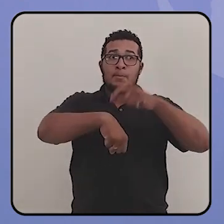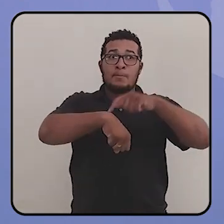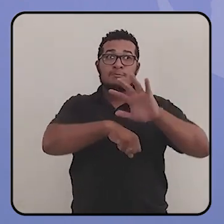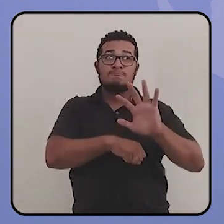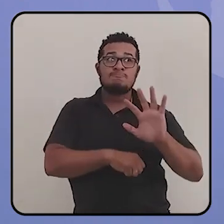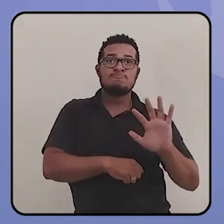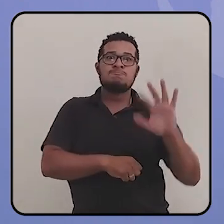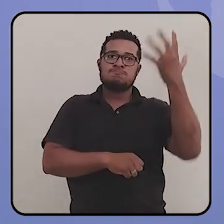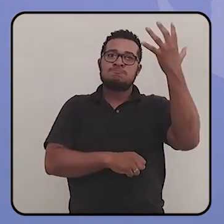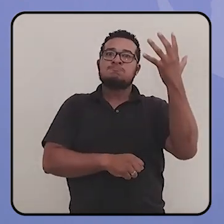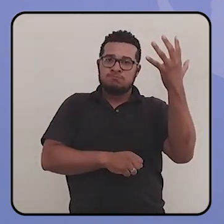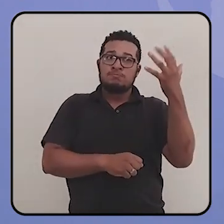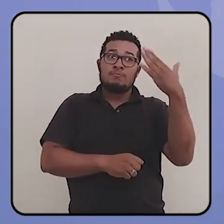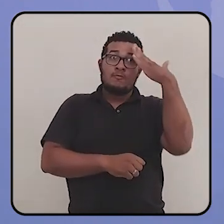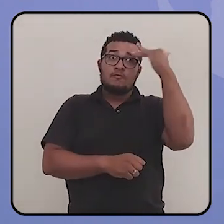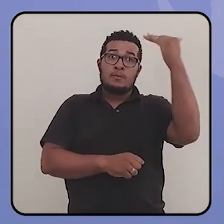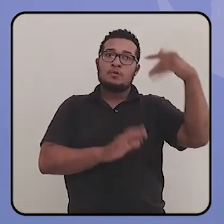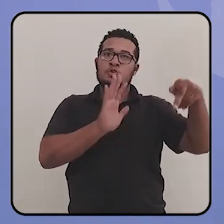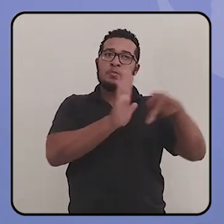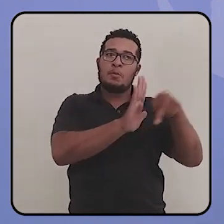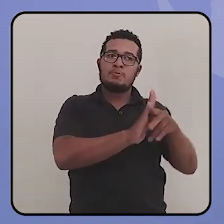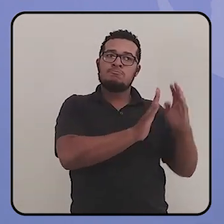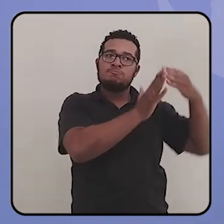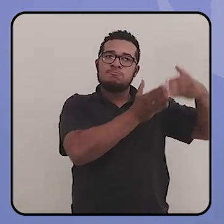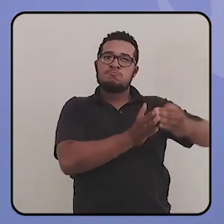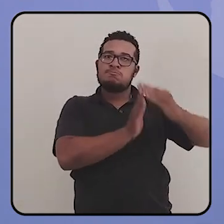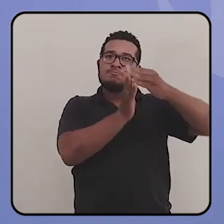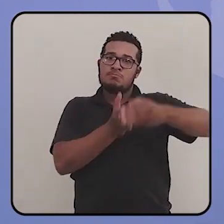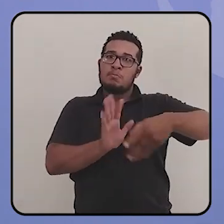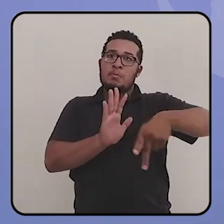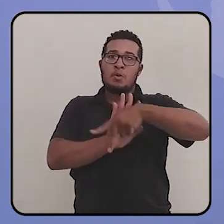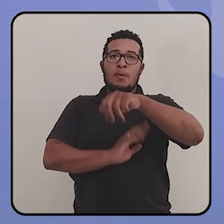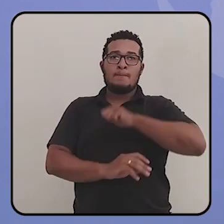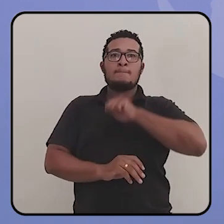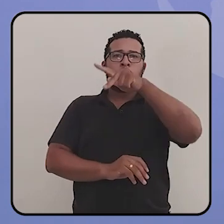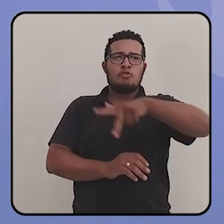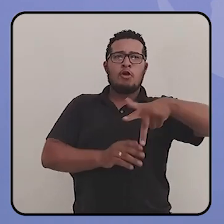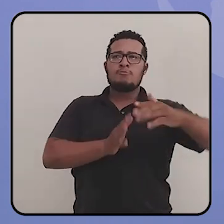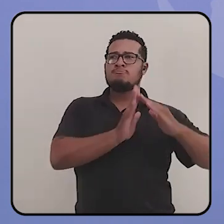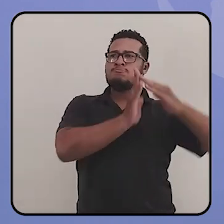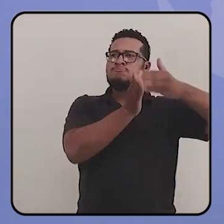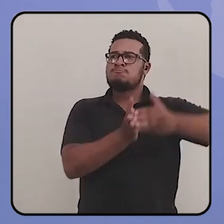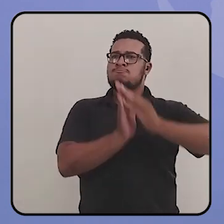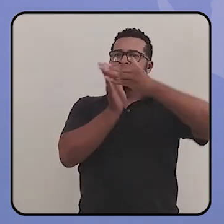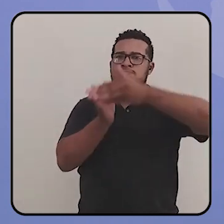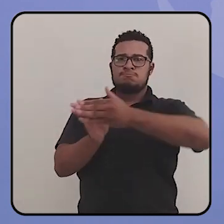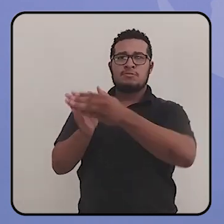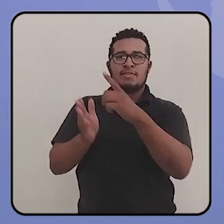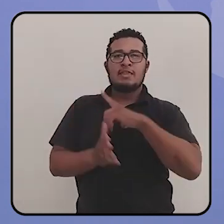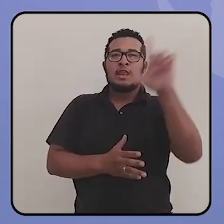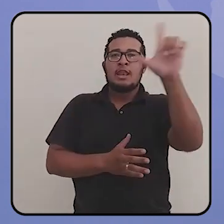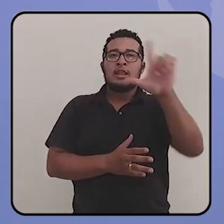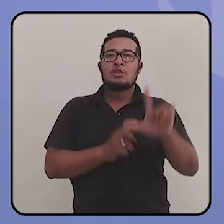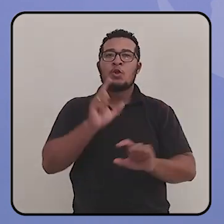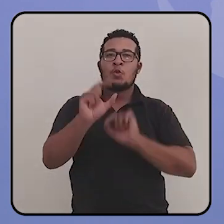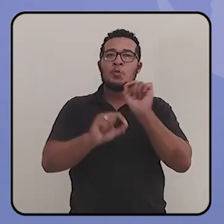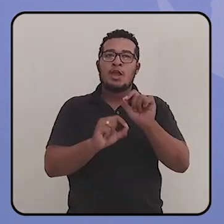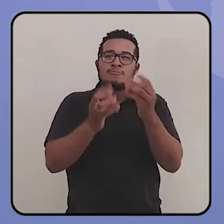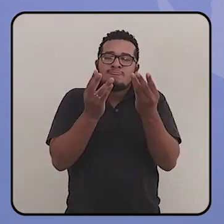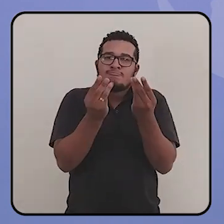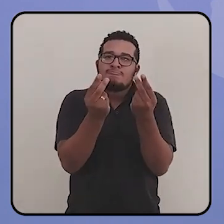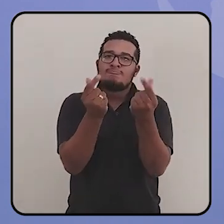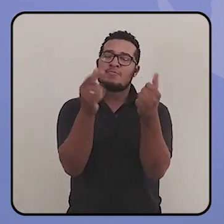para outros estados, mas antes disso, é muito mais importante conhecer a nossa história, conhecer o nosso estado, conhecer os